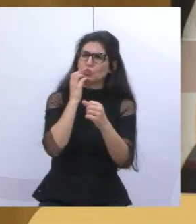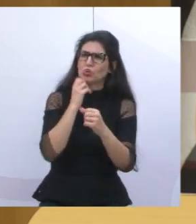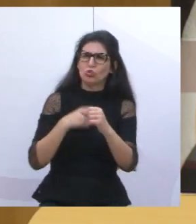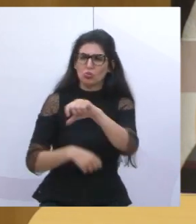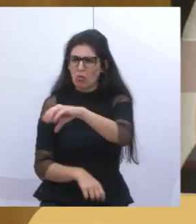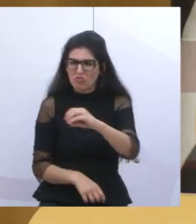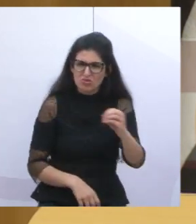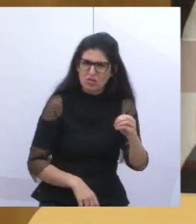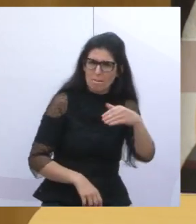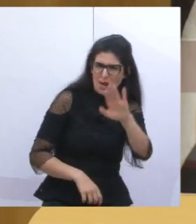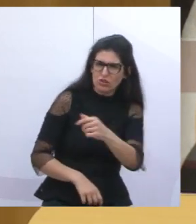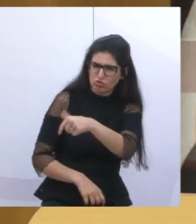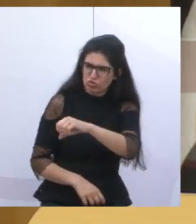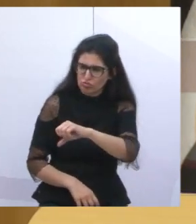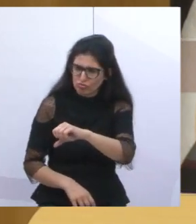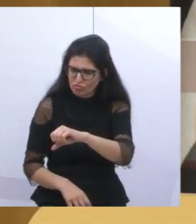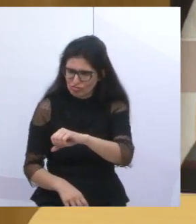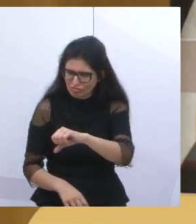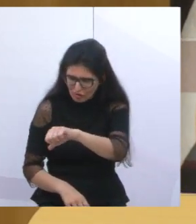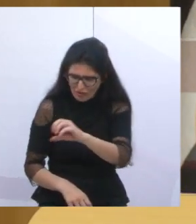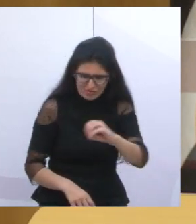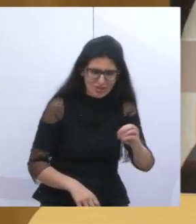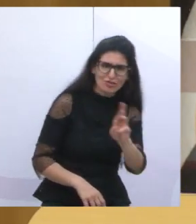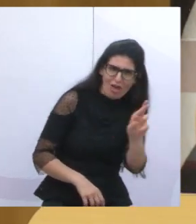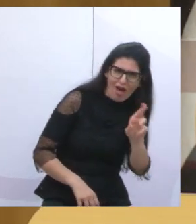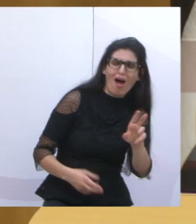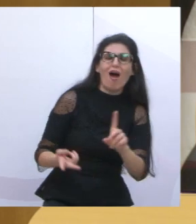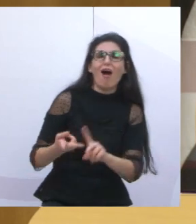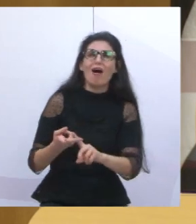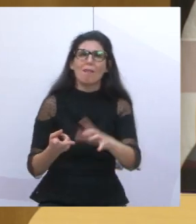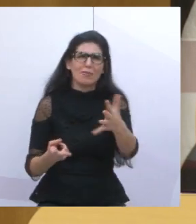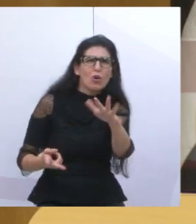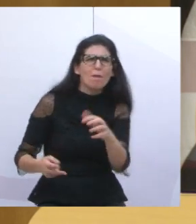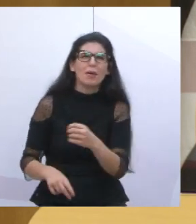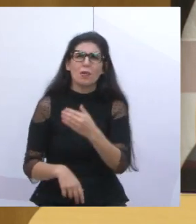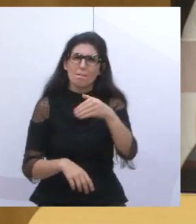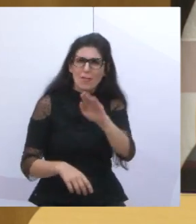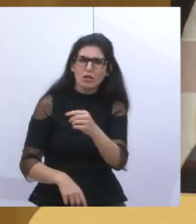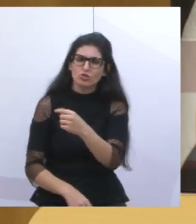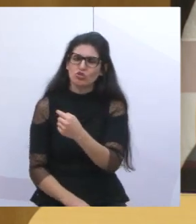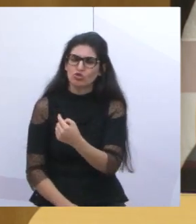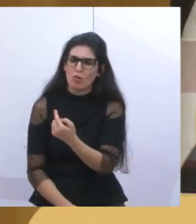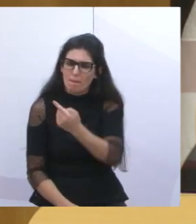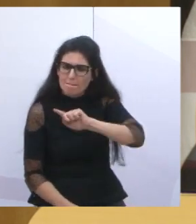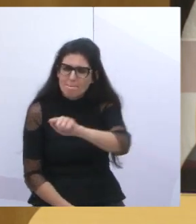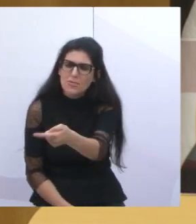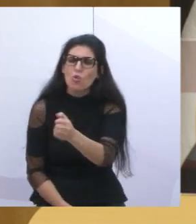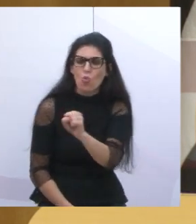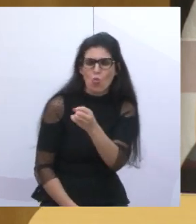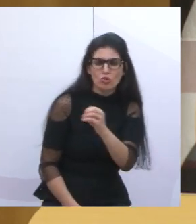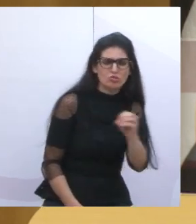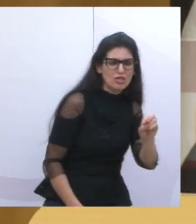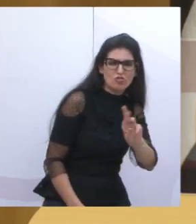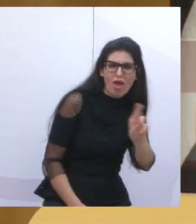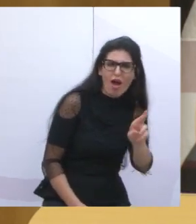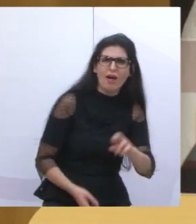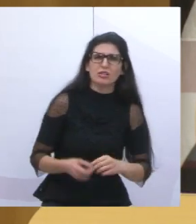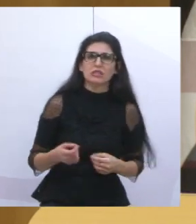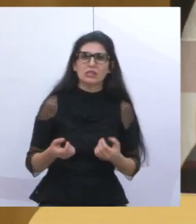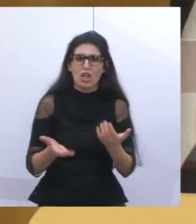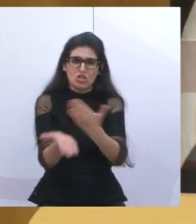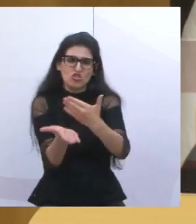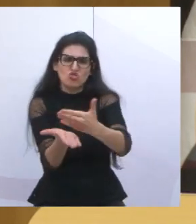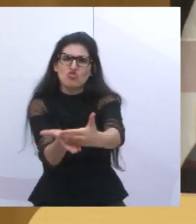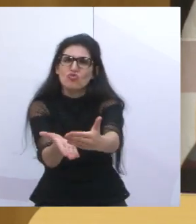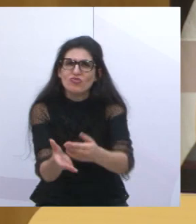e honrando o contrato com a empresa. Por quê? Porque queriam sair do pó, queriam sair da lama, queriam ter